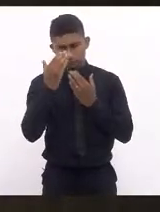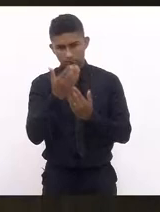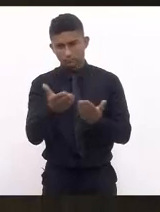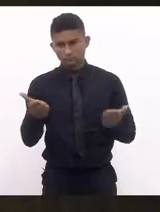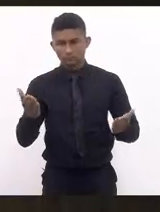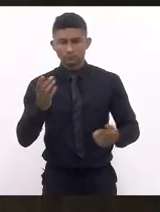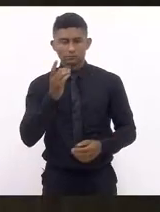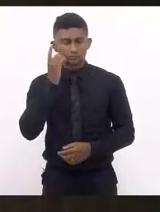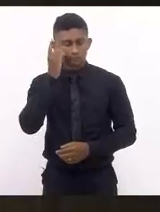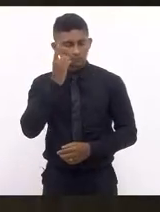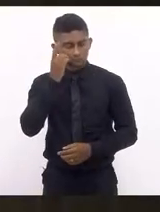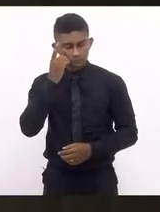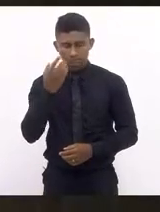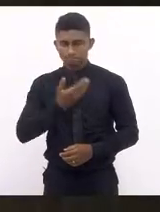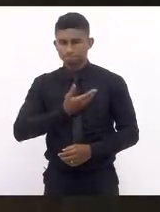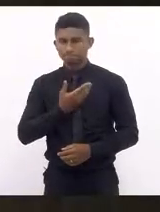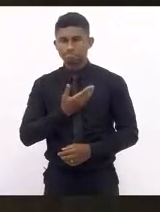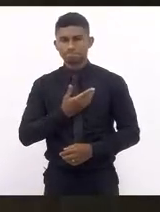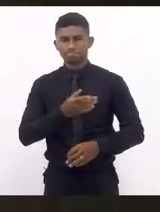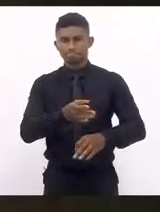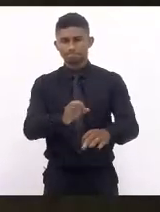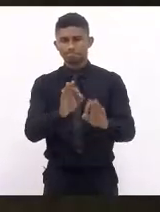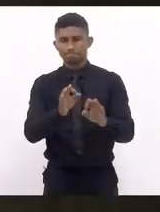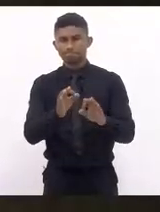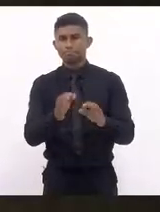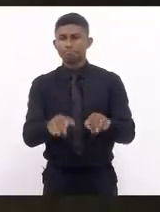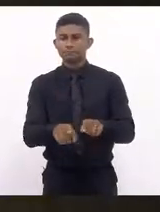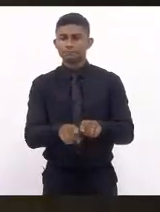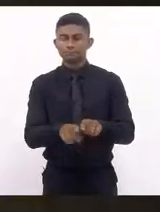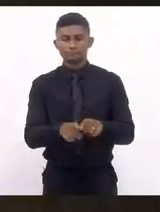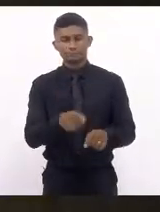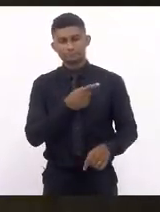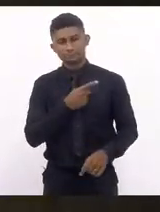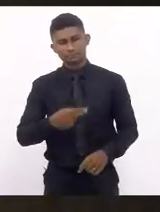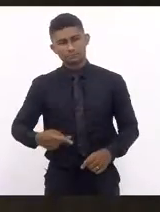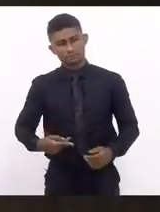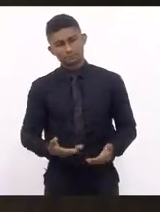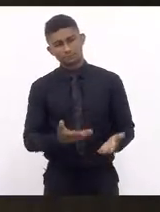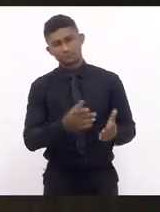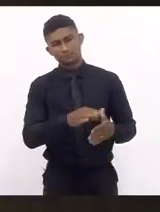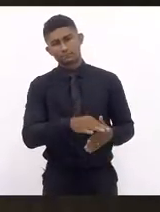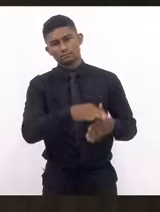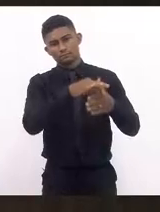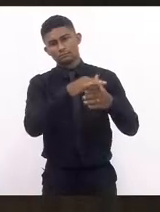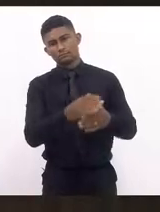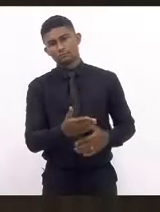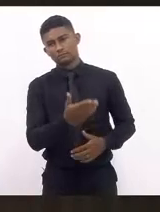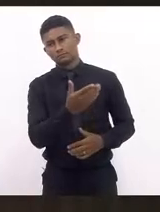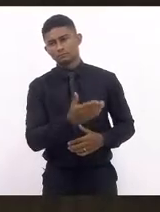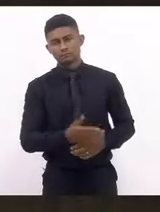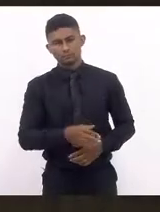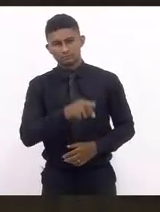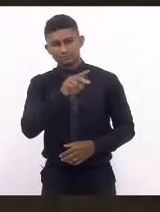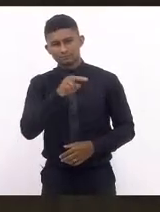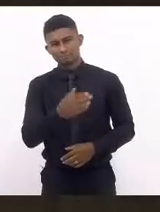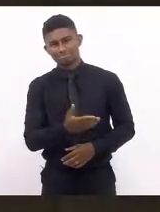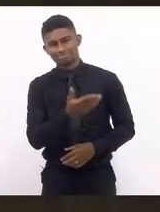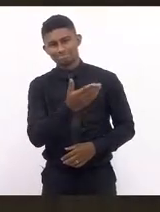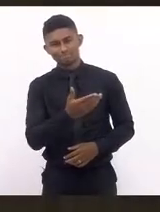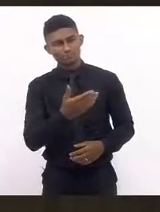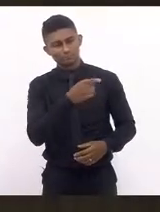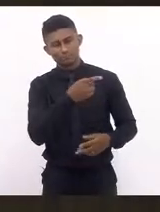deputados parceiros e amigos ao meu presidente meu líder Grande irmão